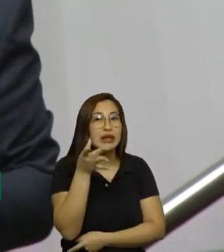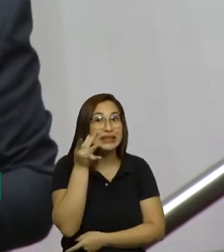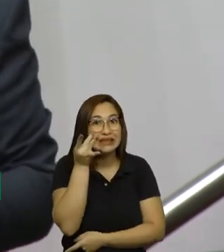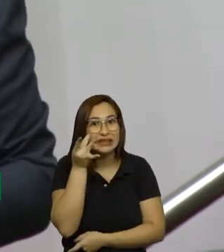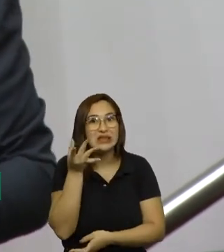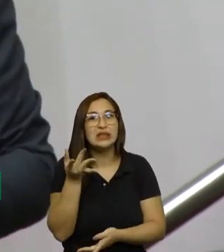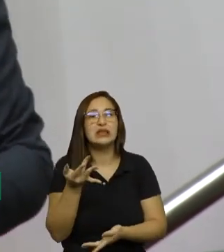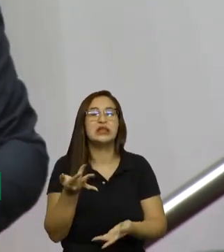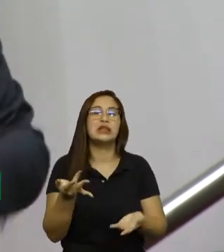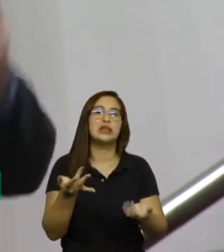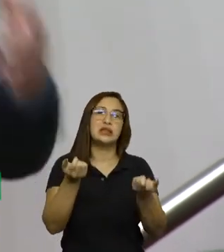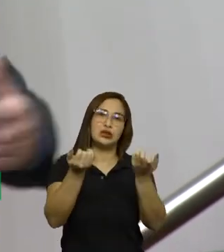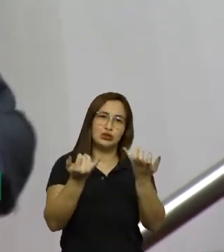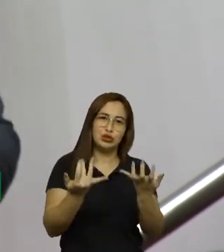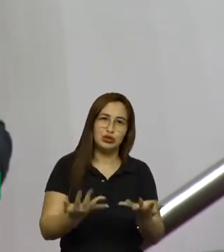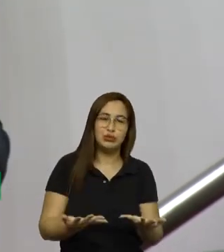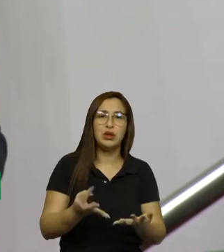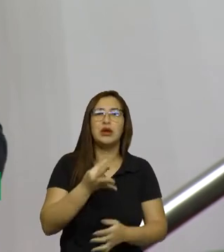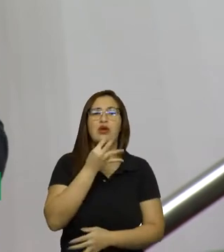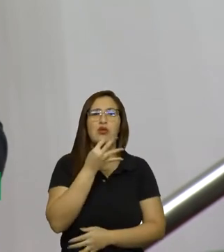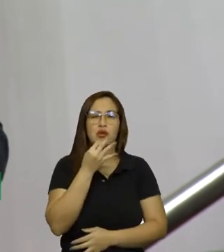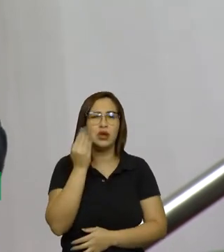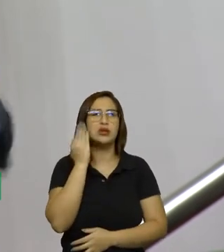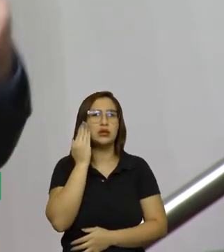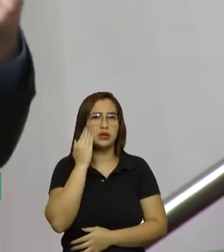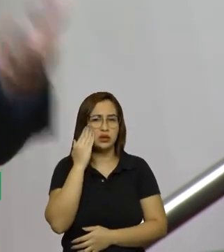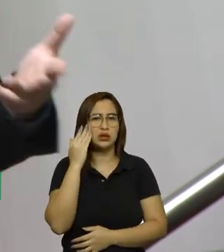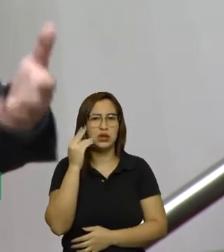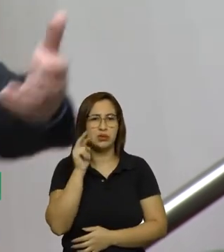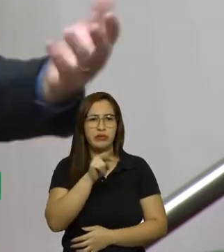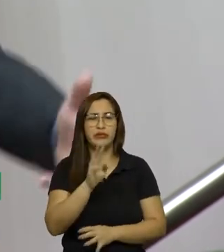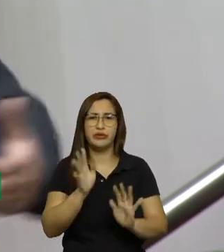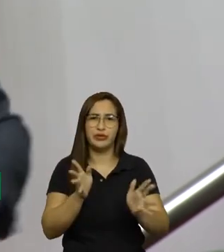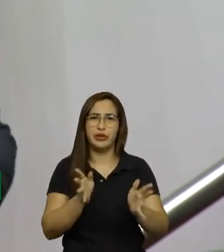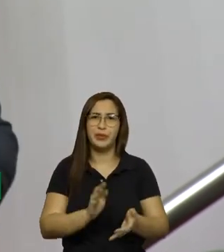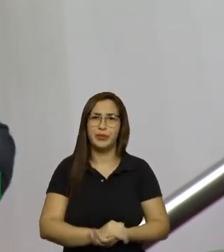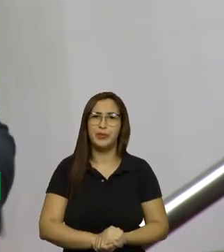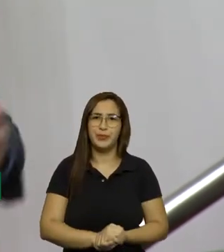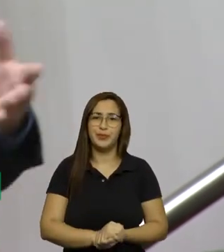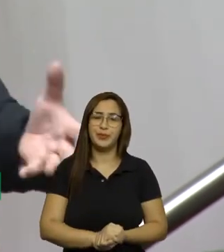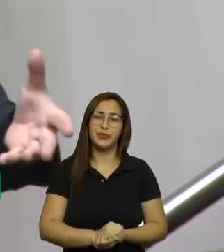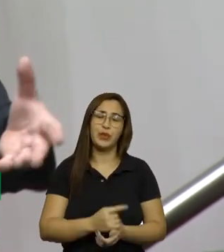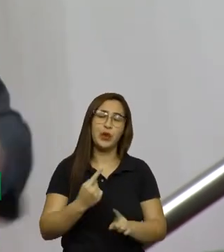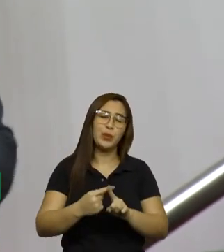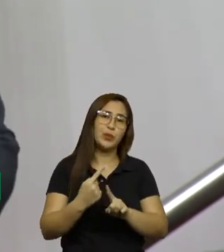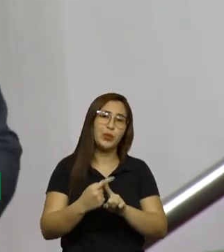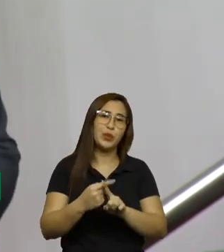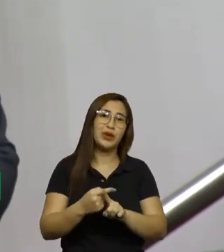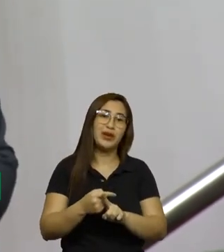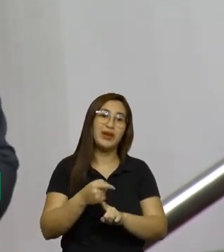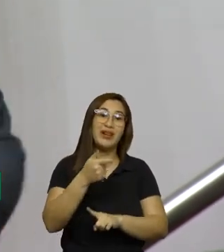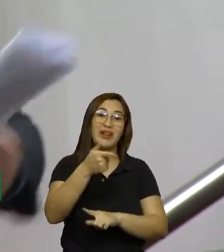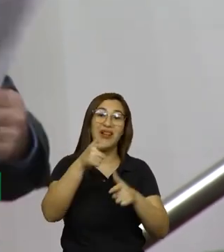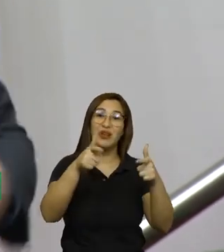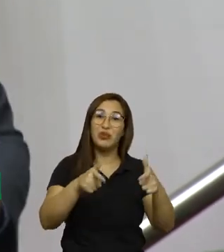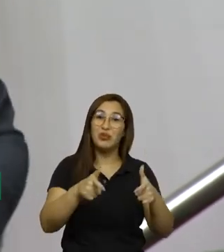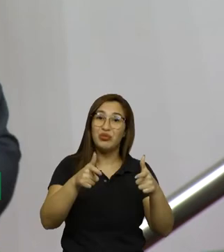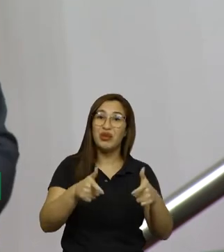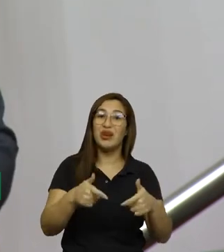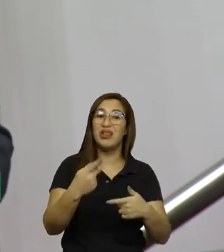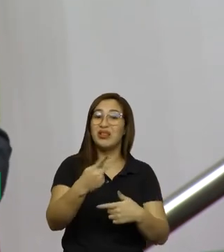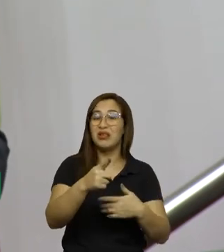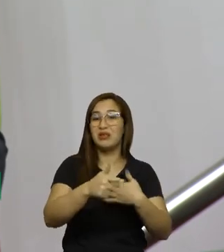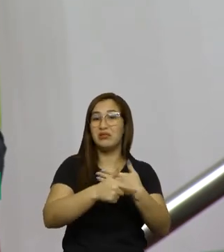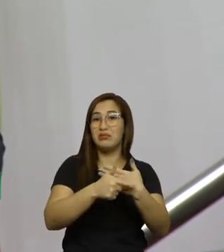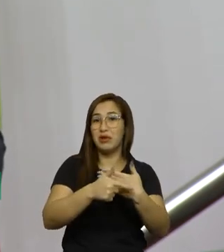demandas com propriedade, com conhecimento de causa, e realmente legitimadas por quem lá tem esse papel de